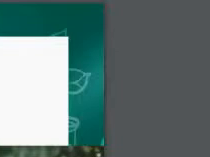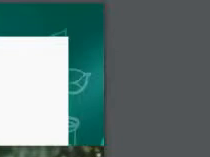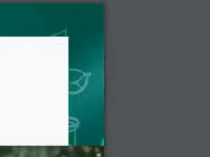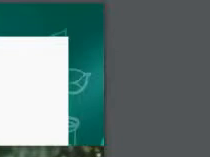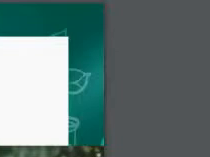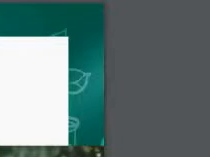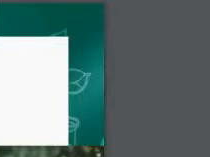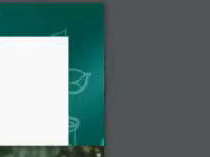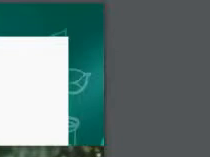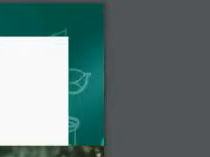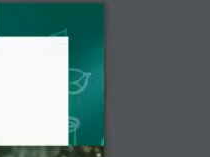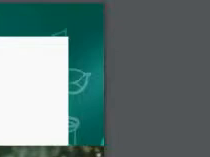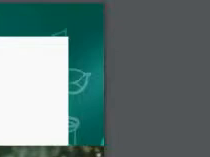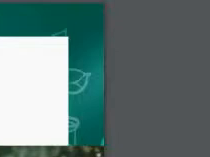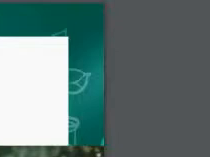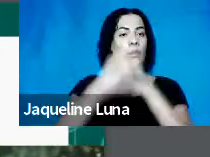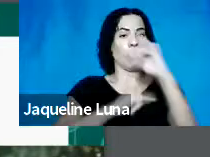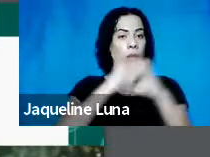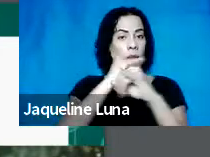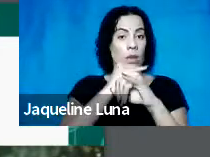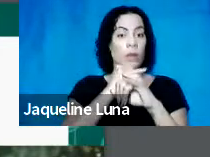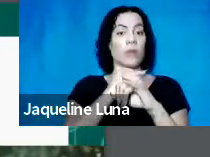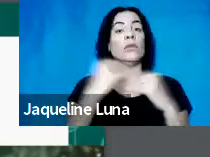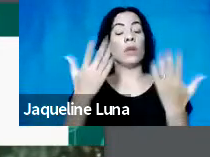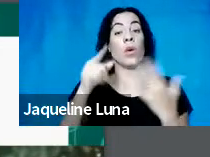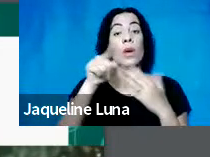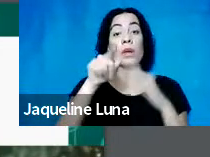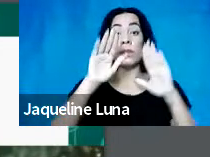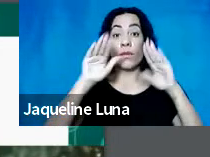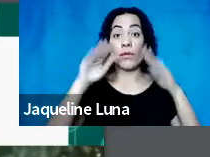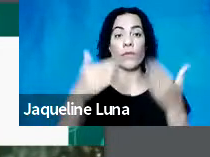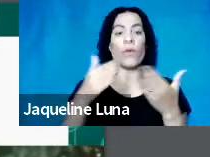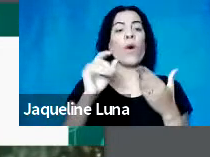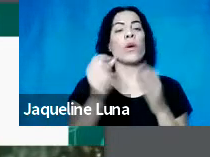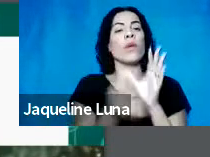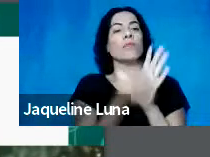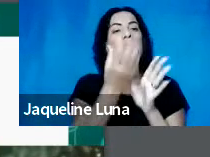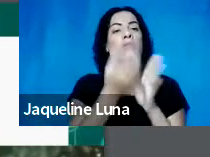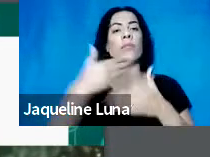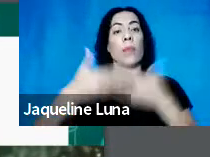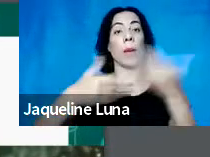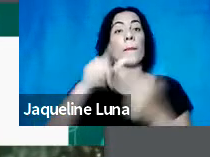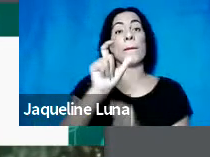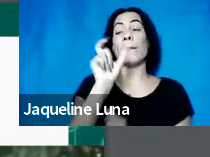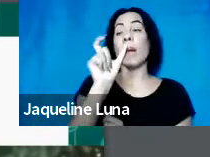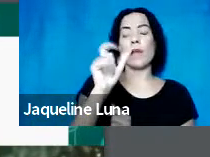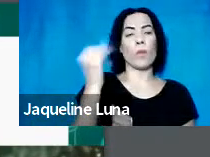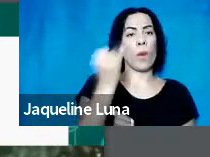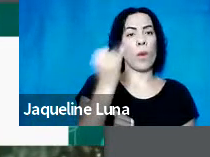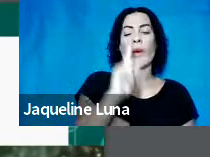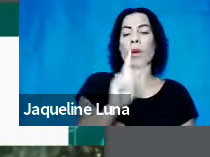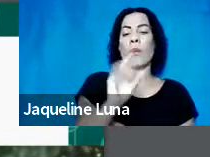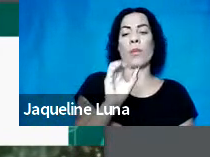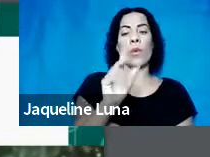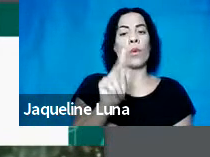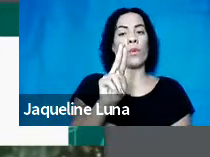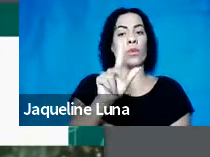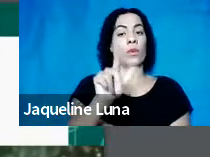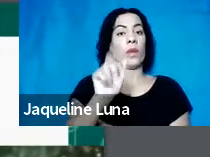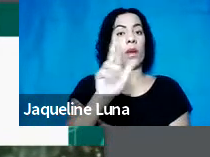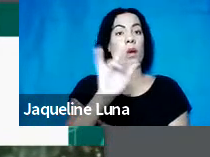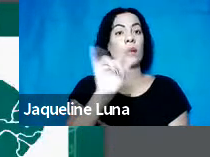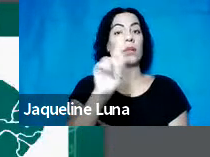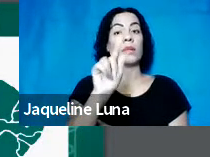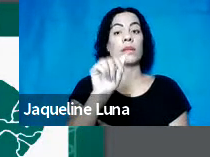Então, com esse foco na promoção, na popularização, essa palavra é importante, né, na difusão da